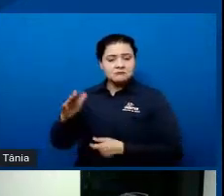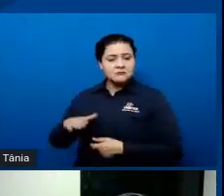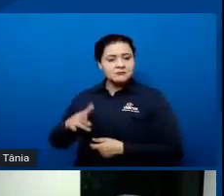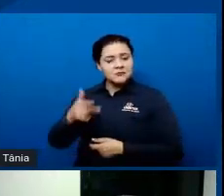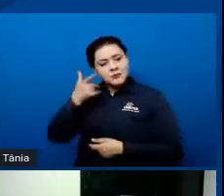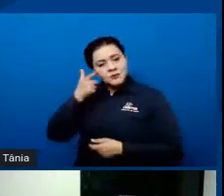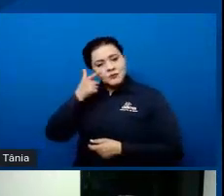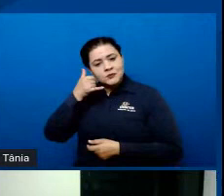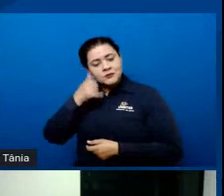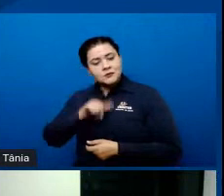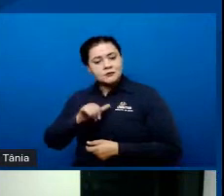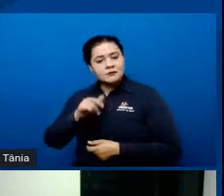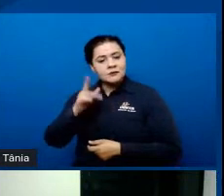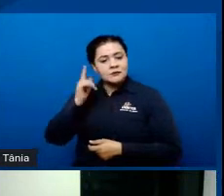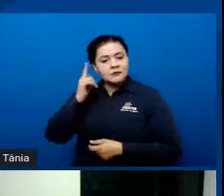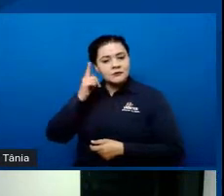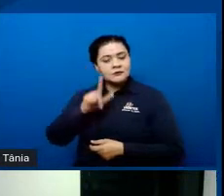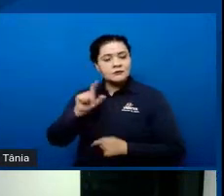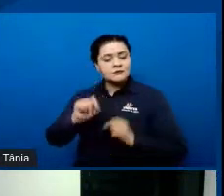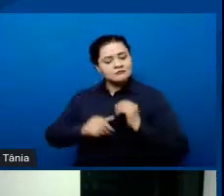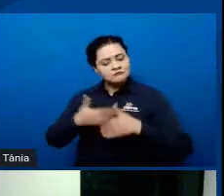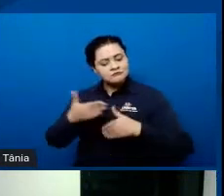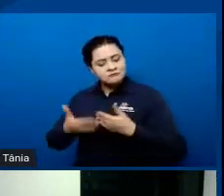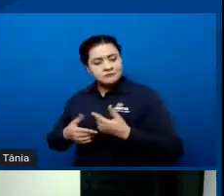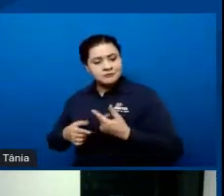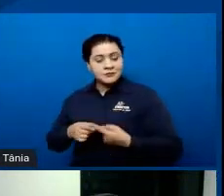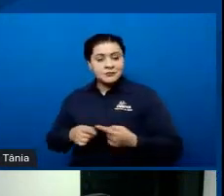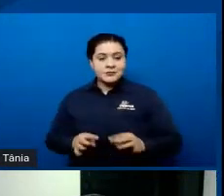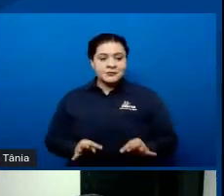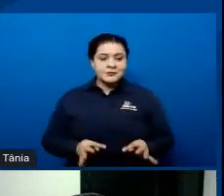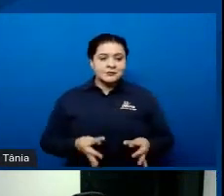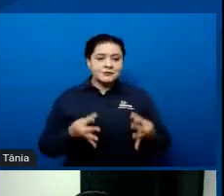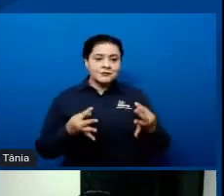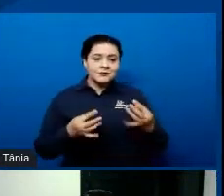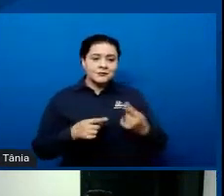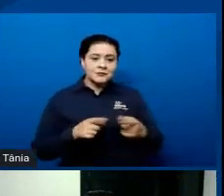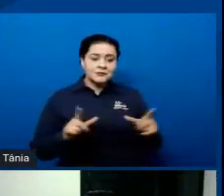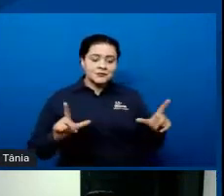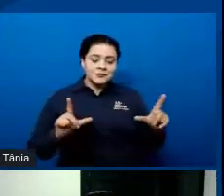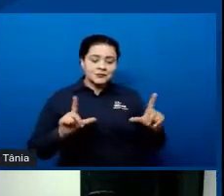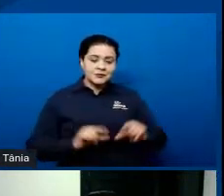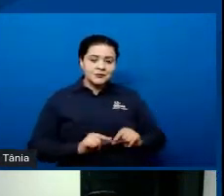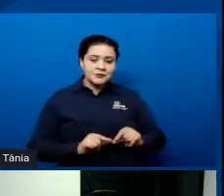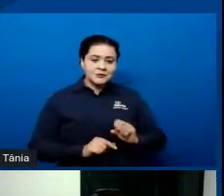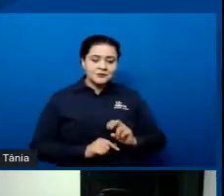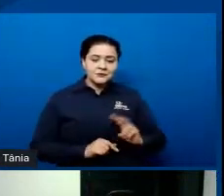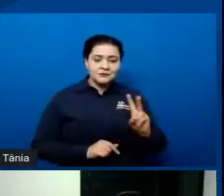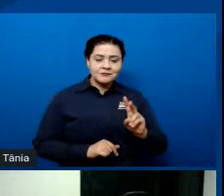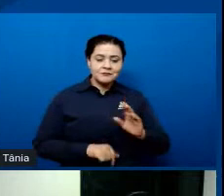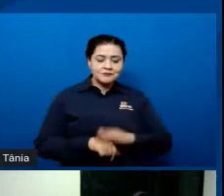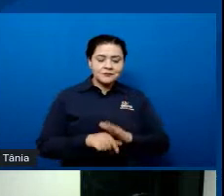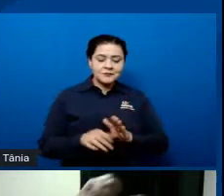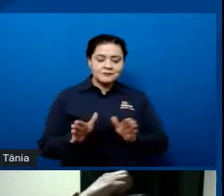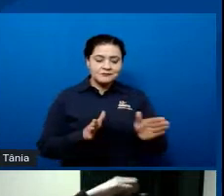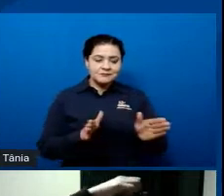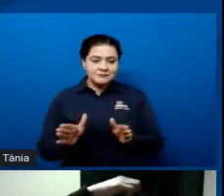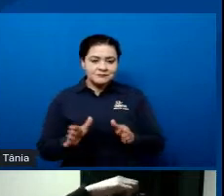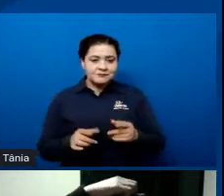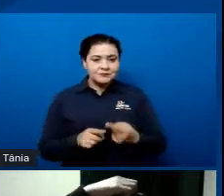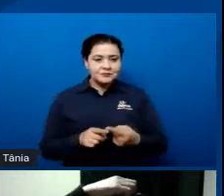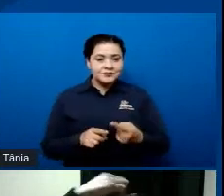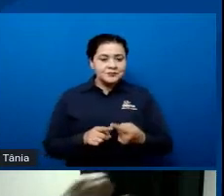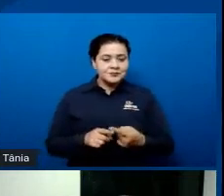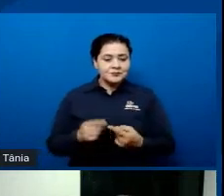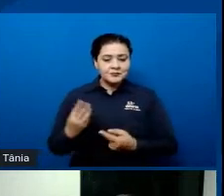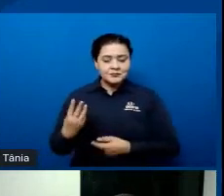essas funcionalidades. Então, a intenção com a popularização da tecnologia é que ela diminua de valor e dê mais acesso. Tá? A primeira impressora 3D